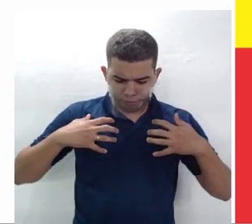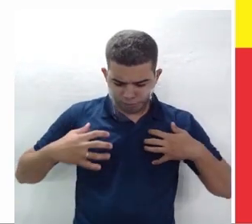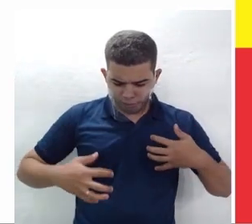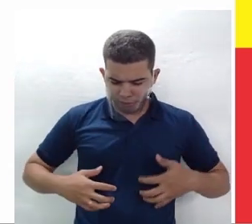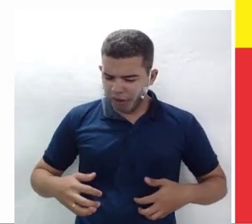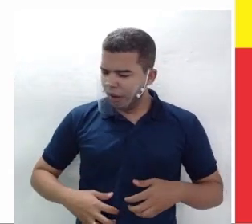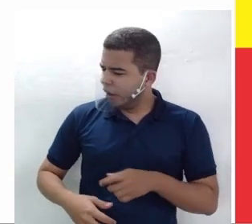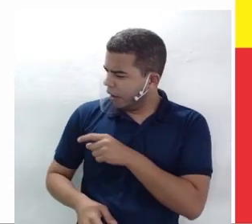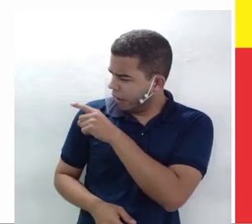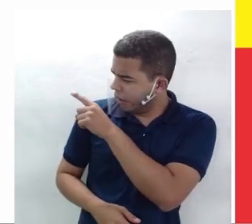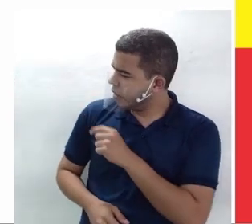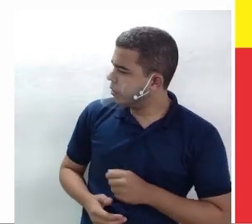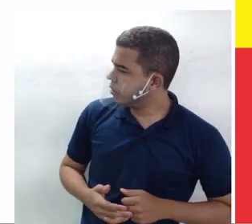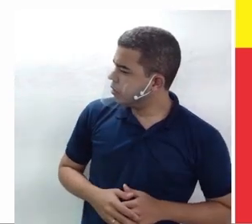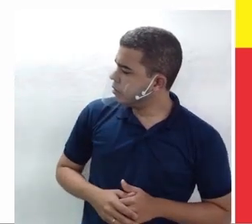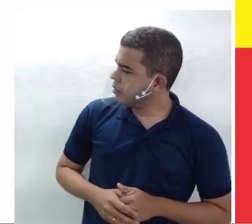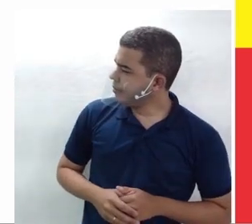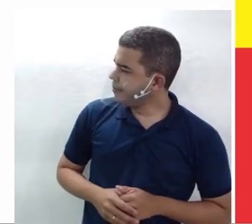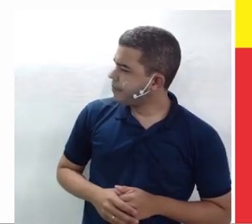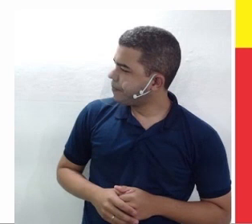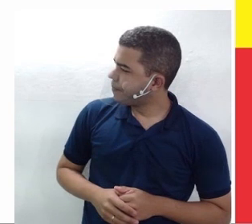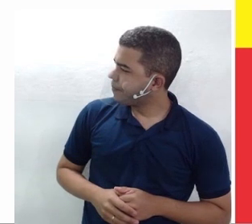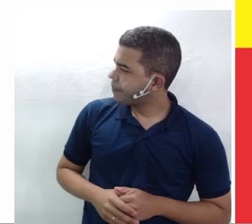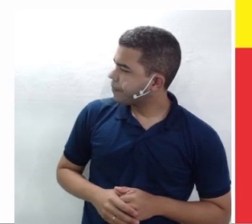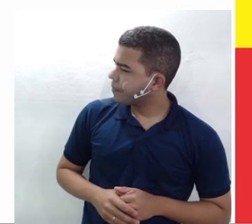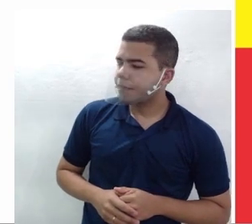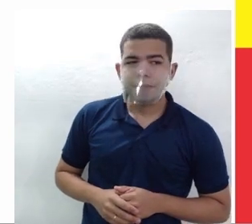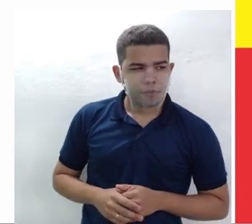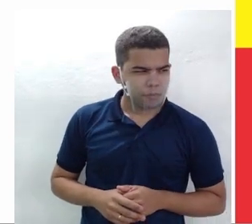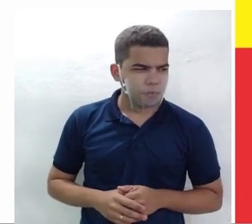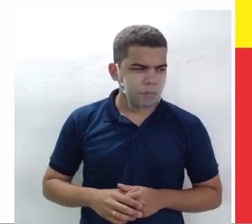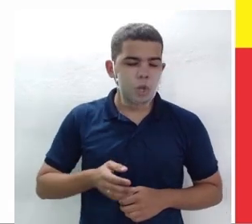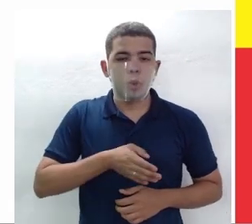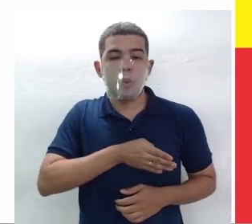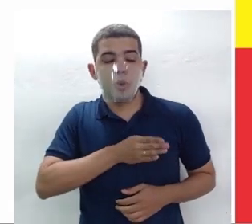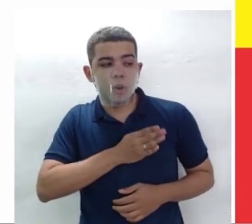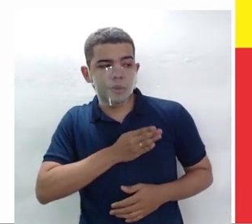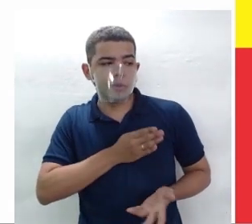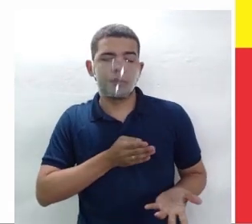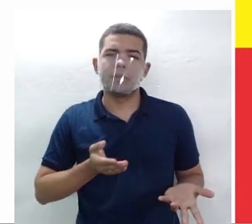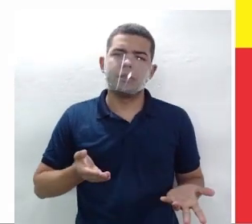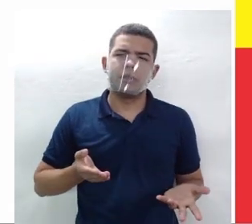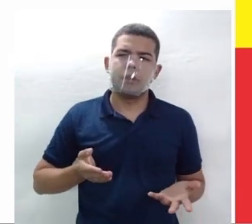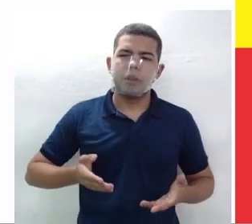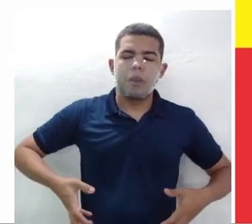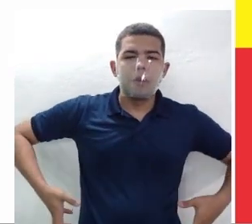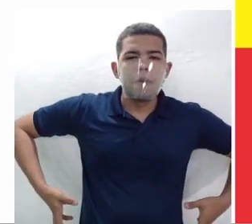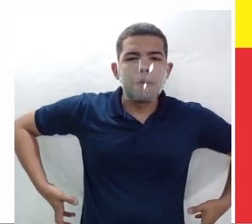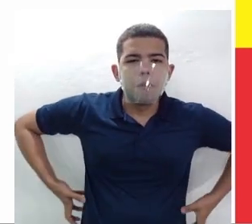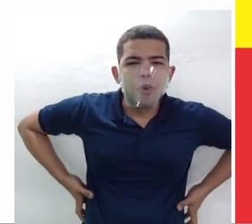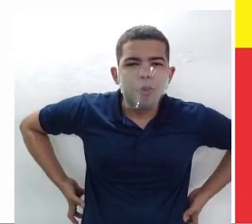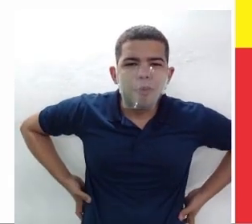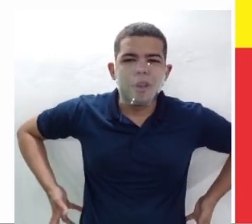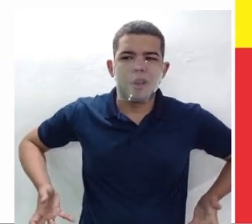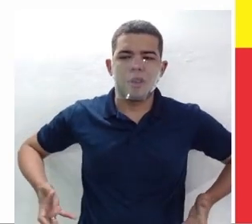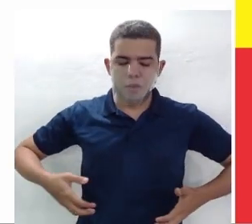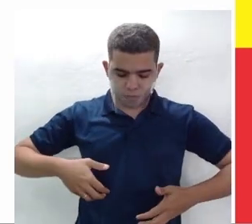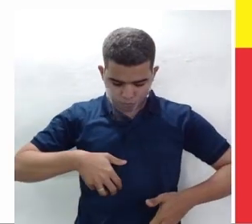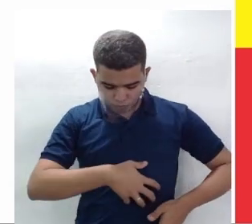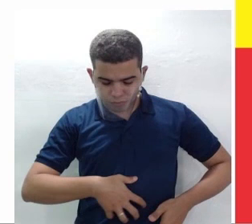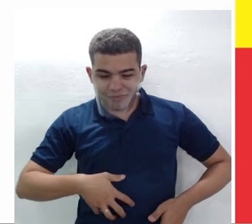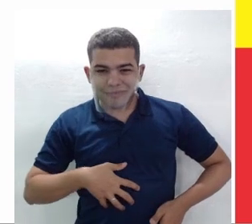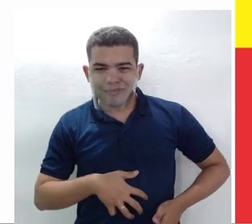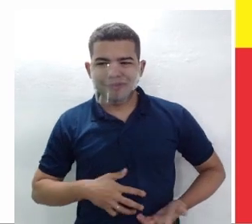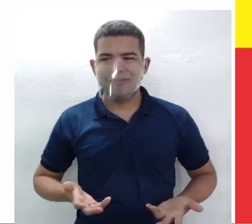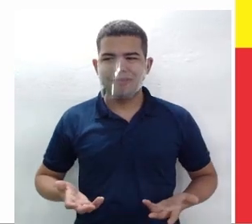órgãos, como vocês podem observar aí na telinha, o coração, o pulmão, o estômago,